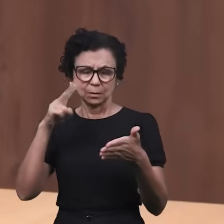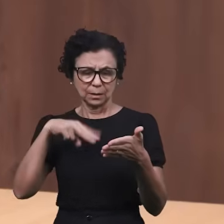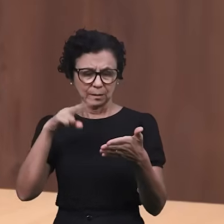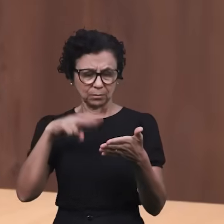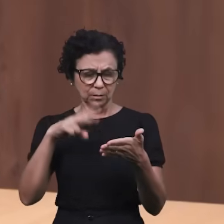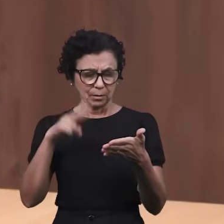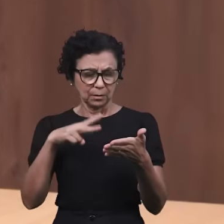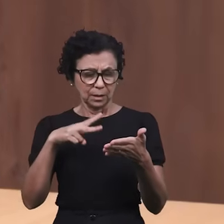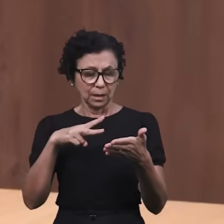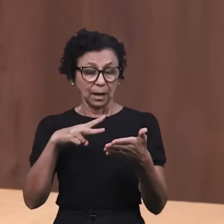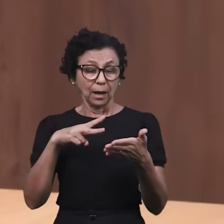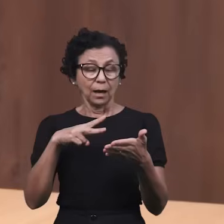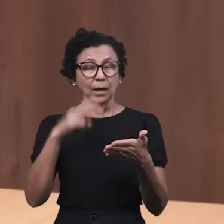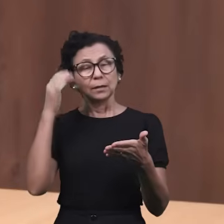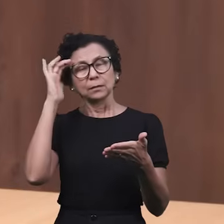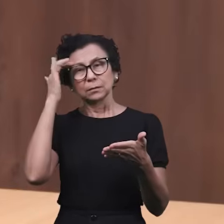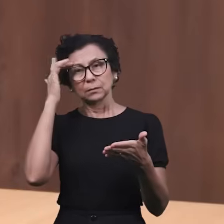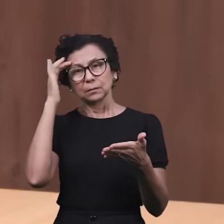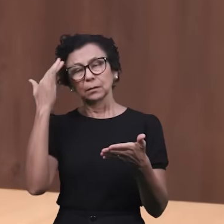sendo